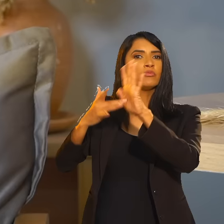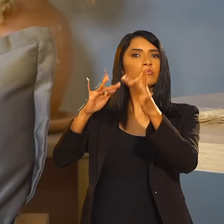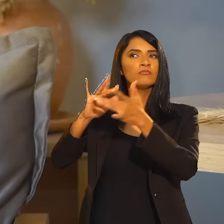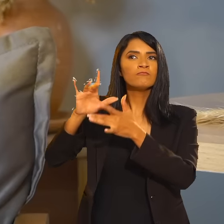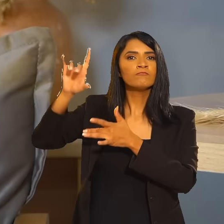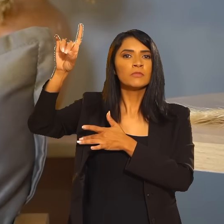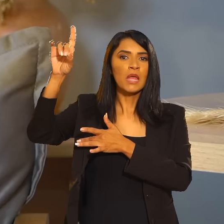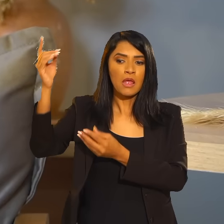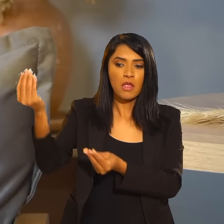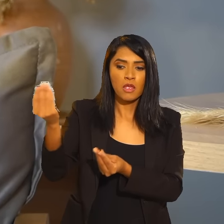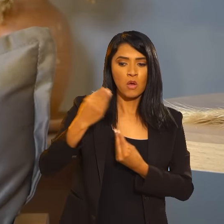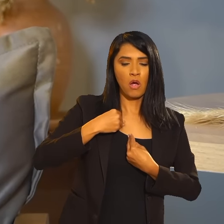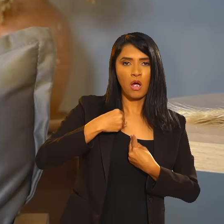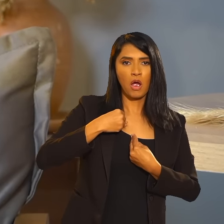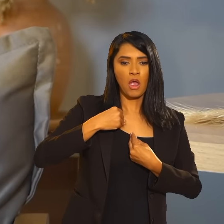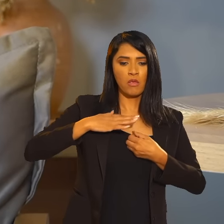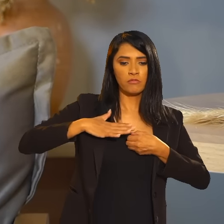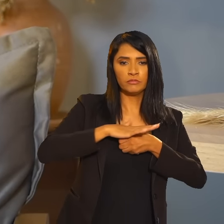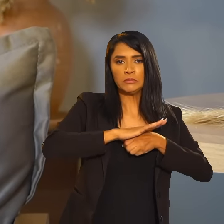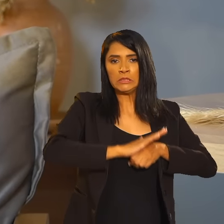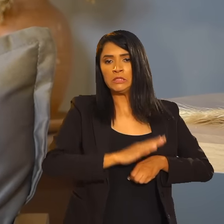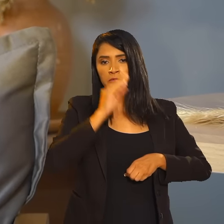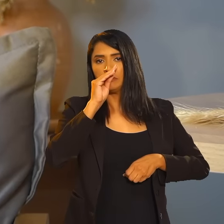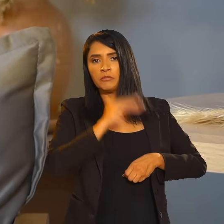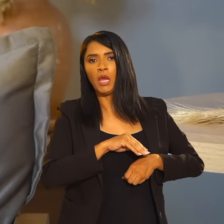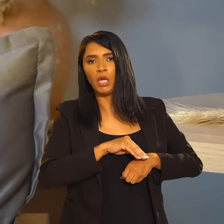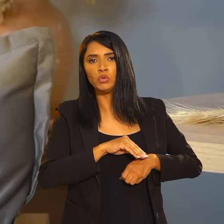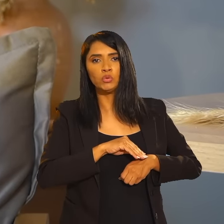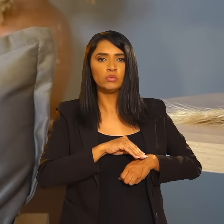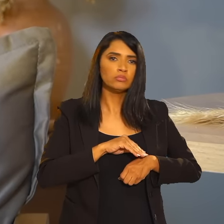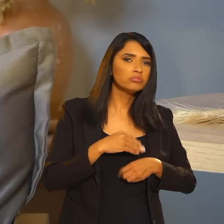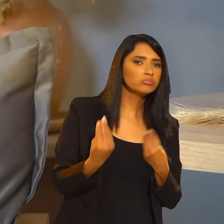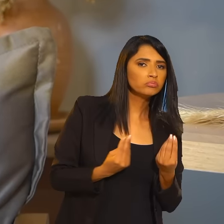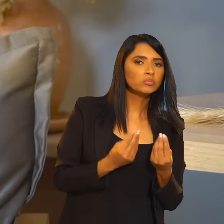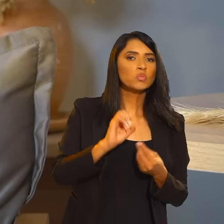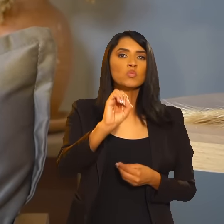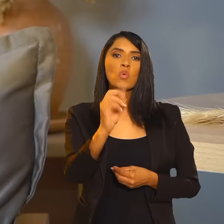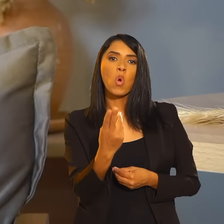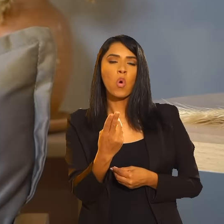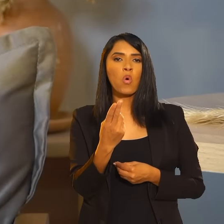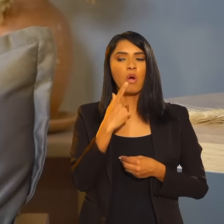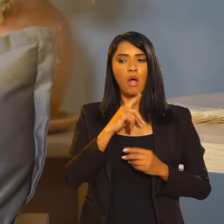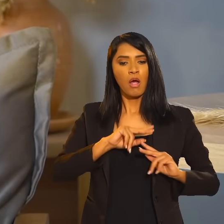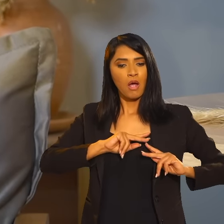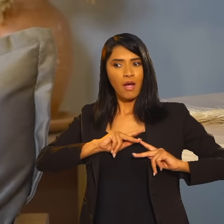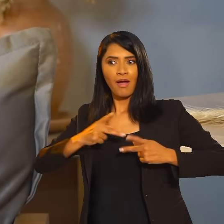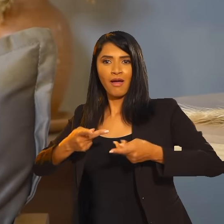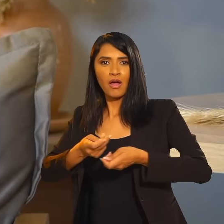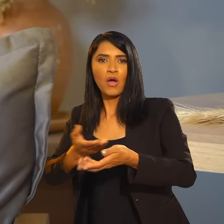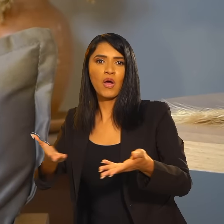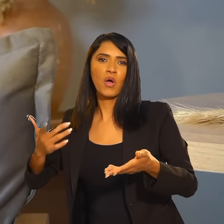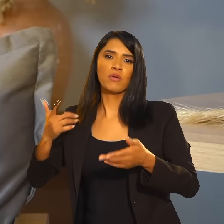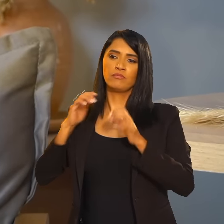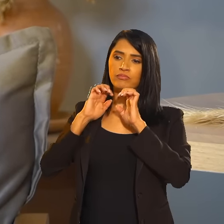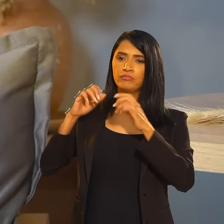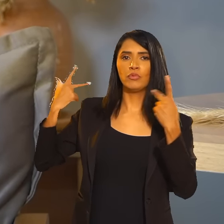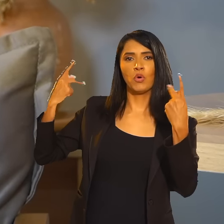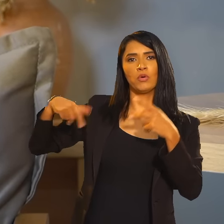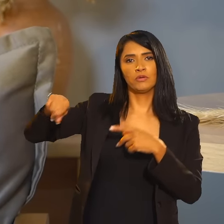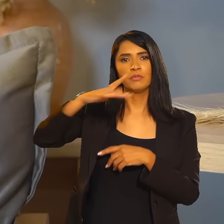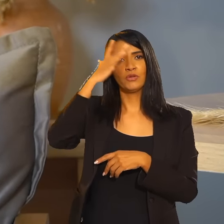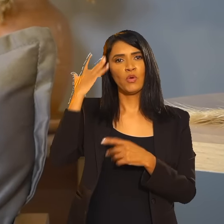receber a palavra de Deus, o que eu faço? Eu sufoco ela aqui dentro do meu coração ou eu vou espalhar para outras pessoas? Que é